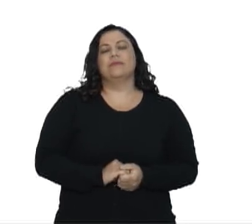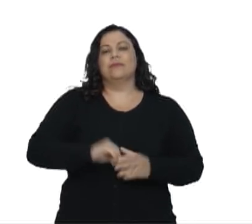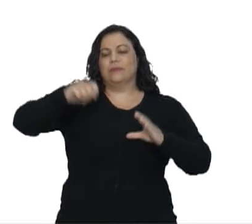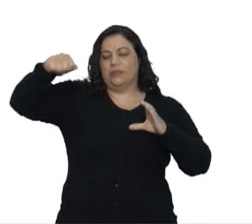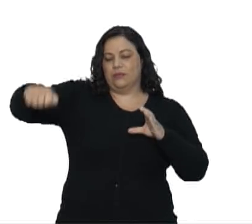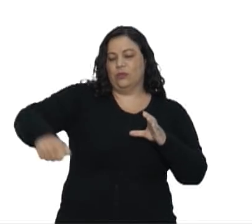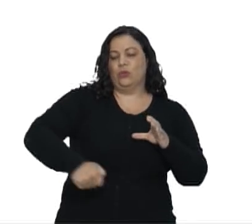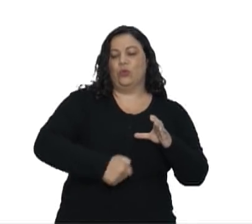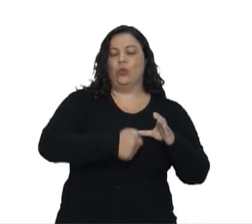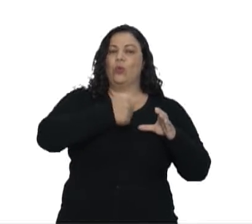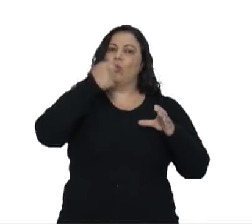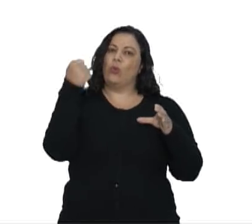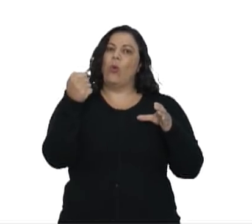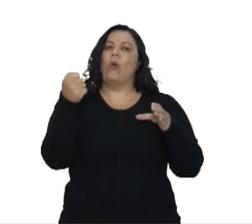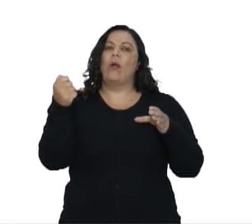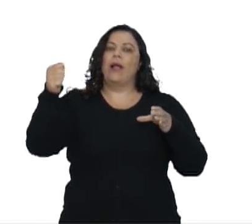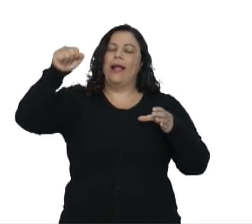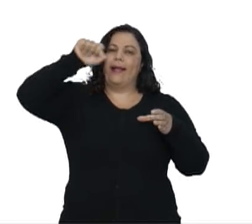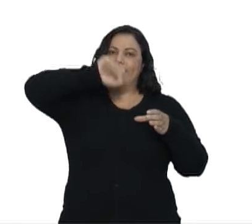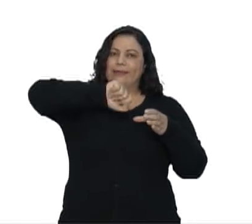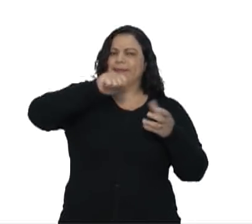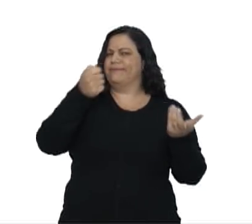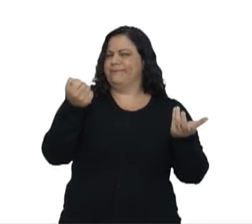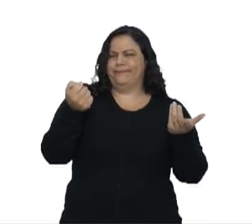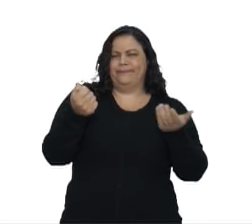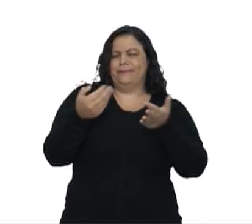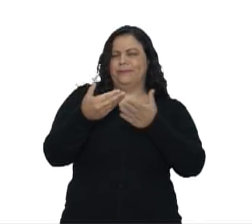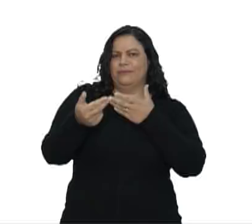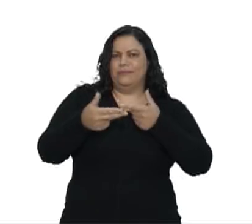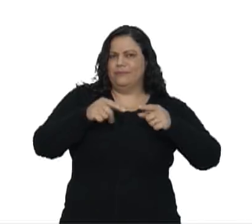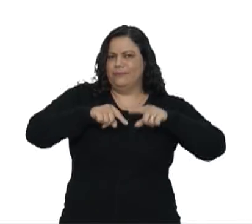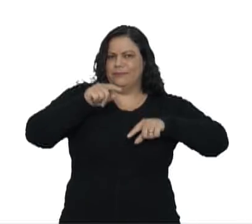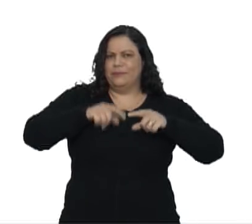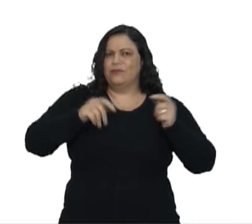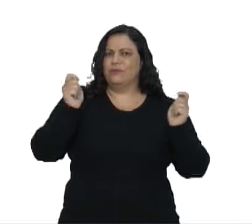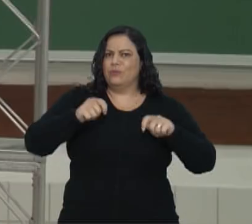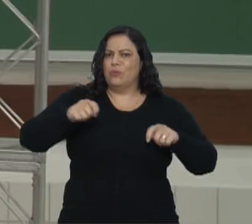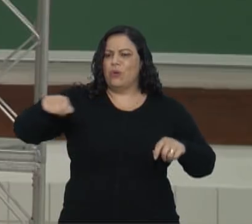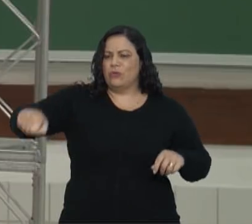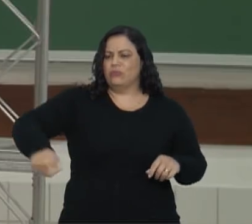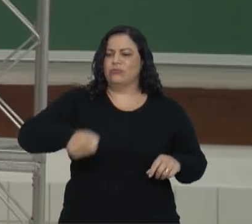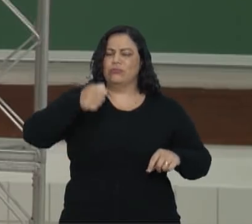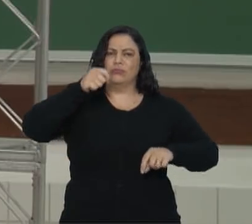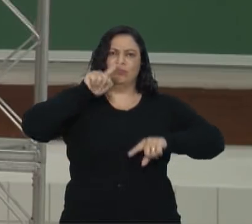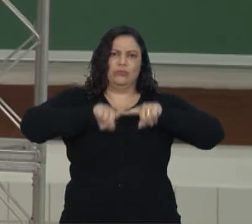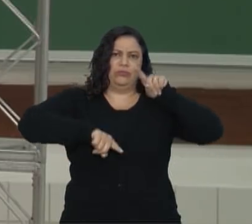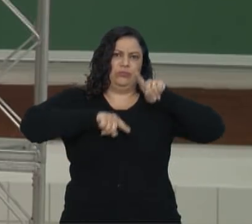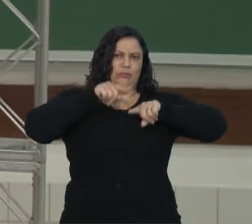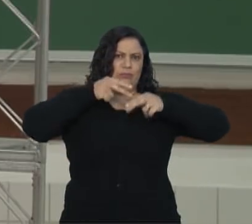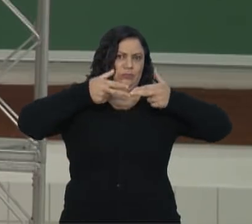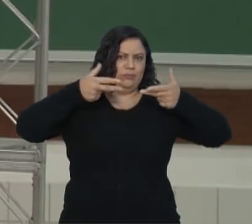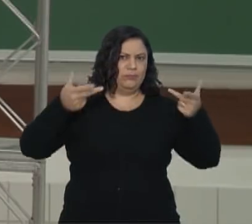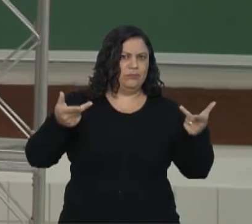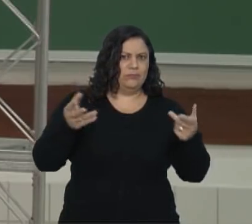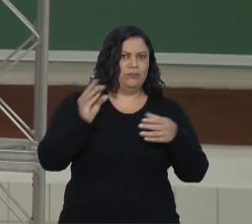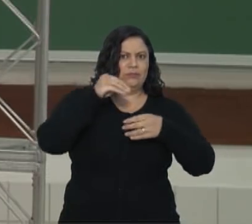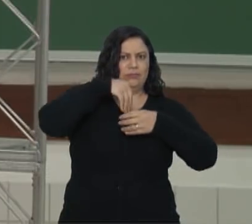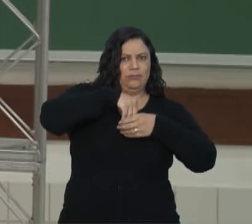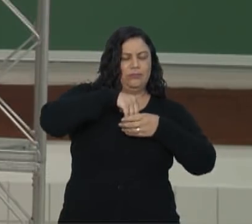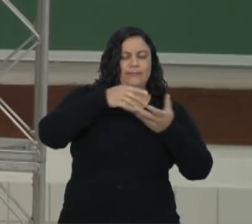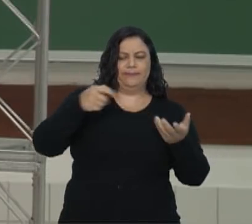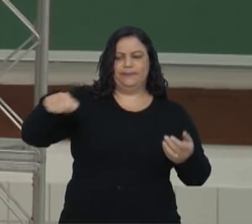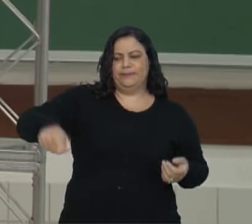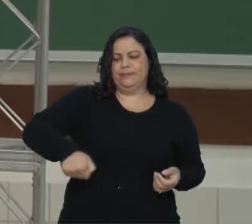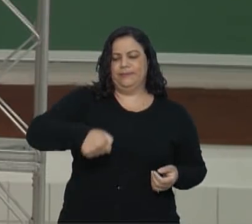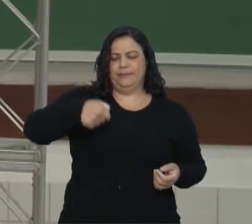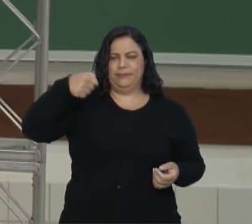sopa, um material para que você possa pegar um produto e colocar em outro, né? Então, uma